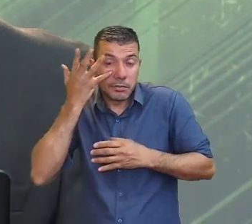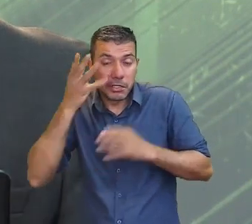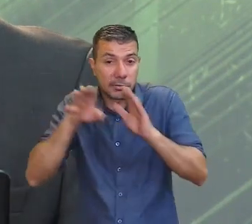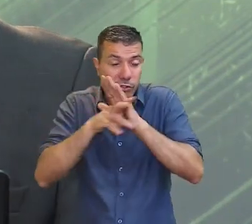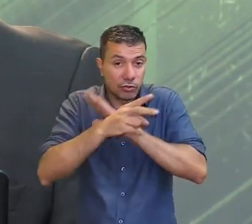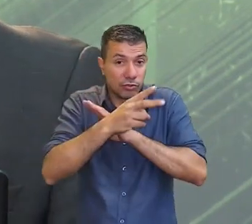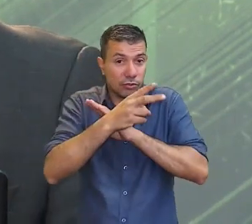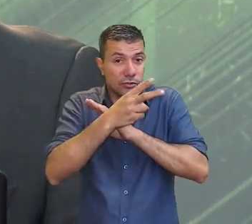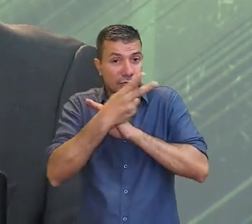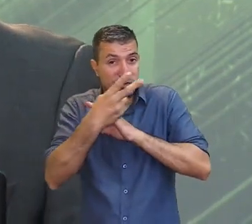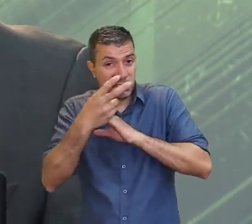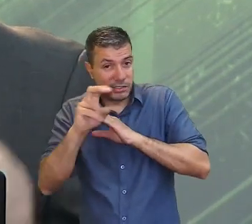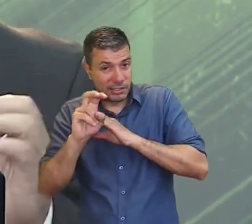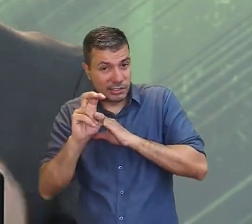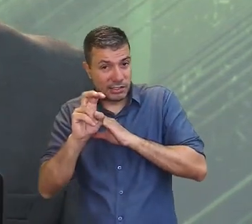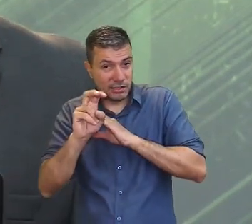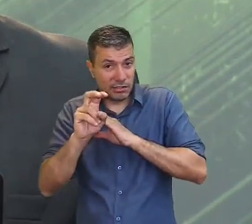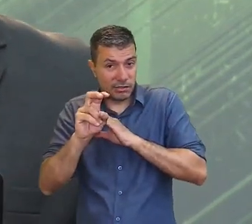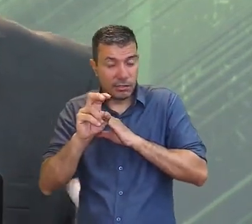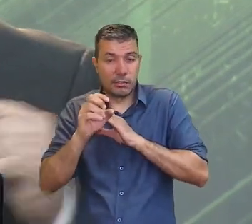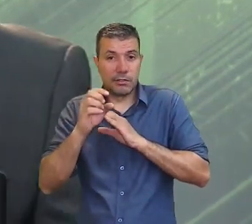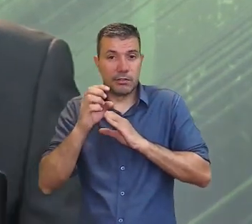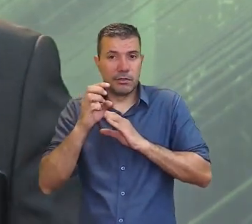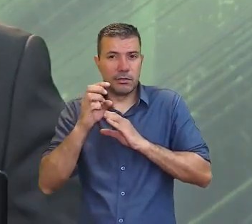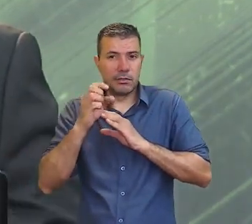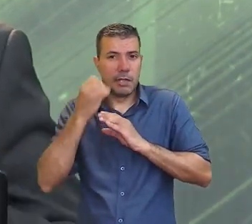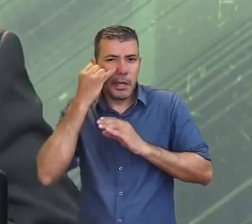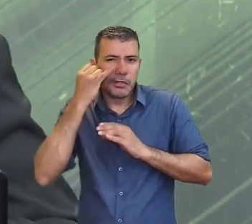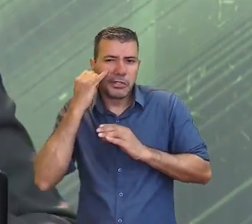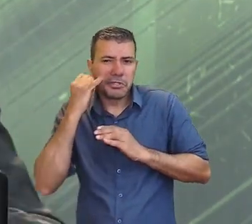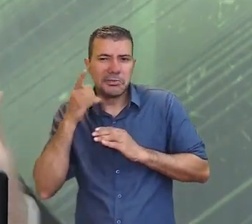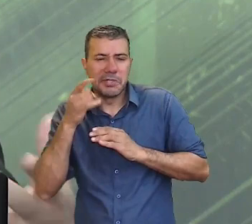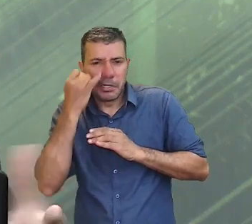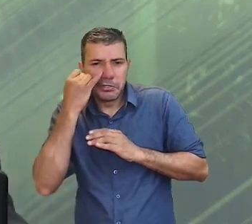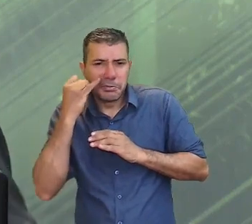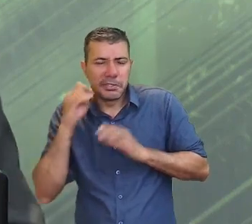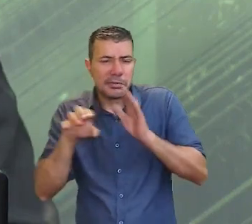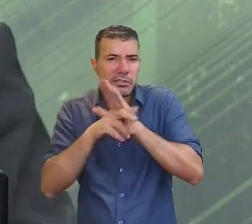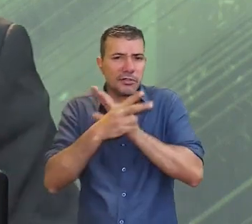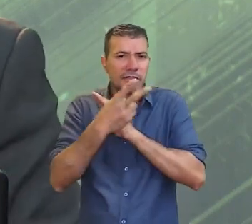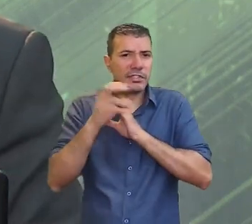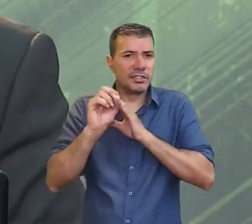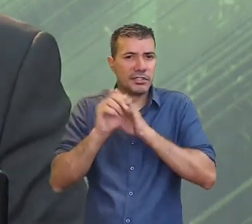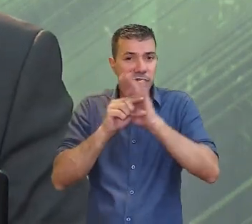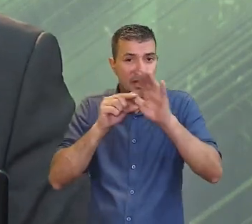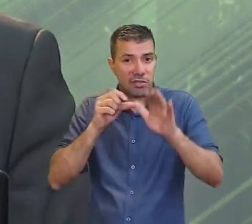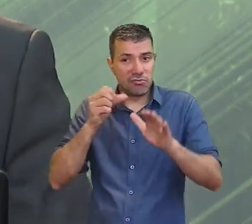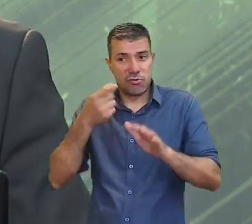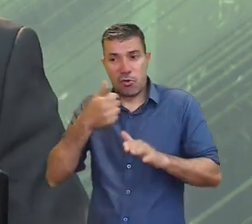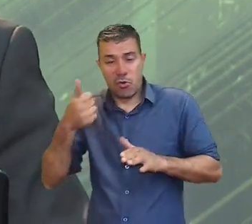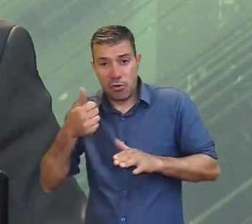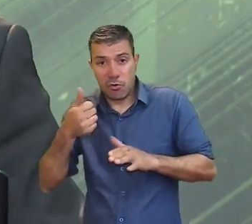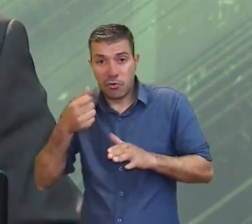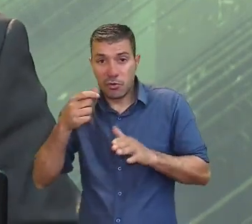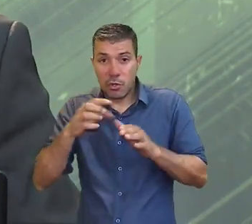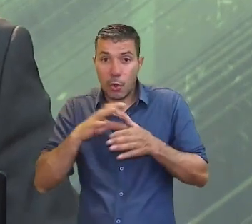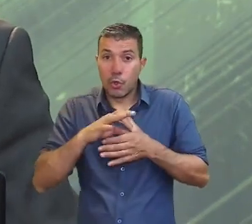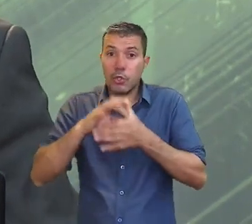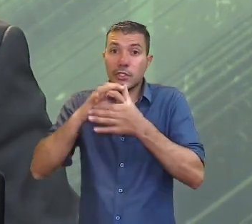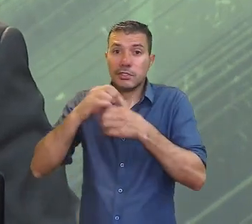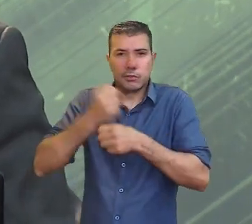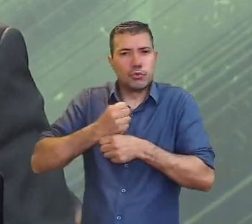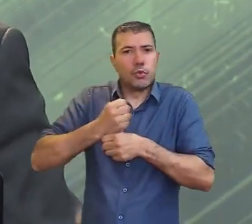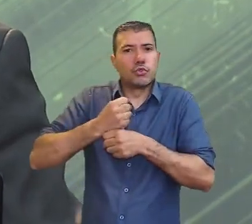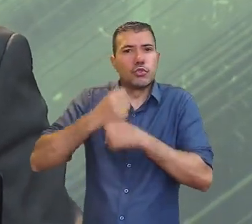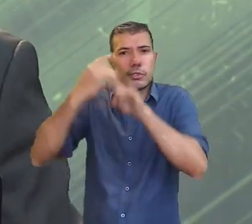o povo de Deus voltou para Jerusalém e Esdras e Neemias, aquela história maravilhosa daqueles dois líderes, eles se encarregaram da reconstrução